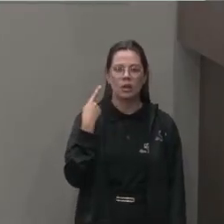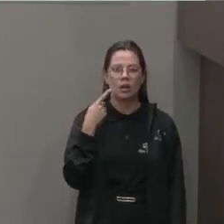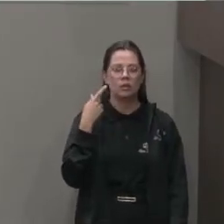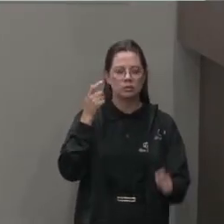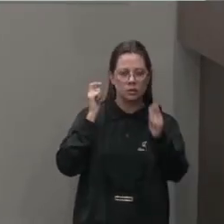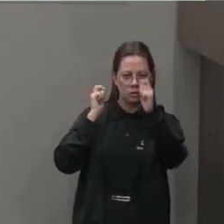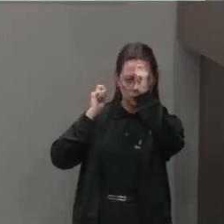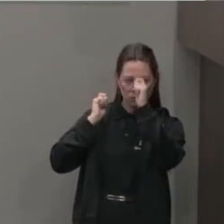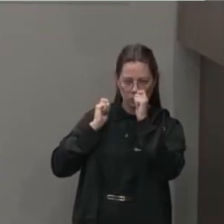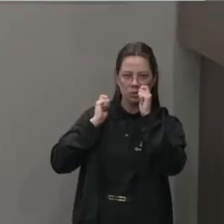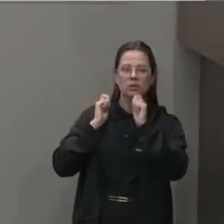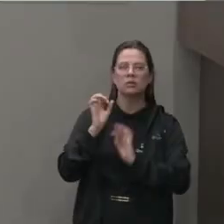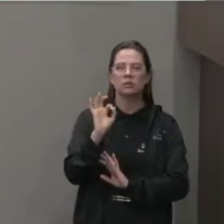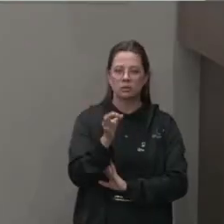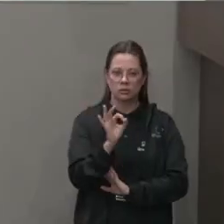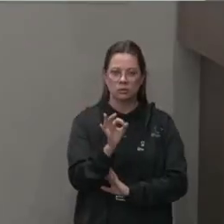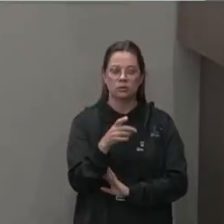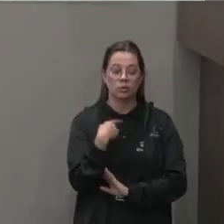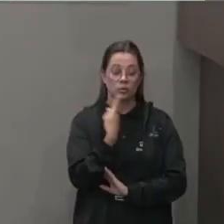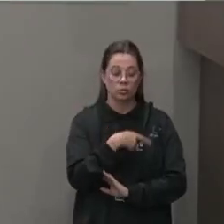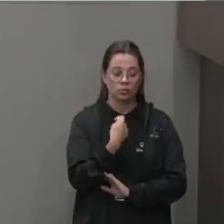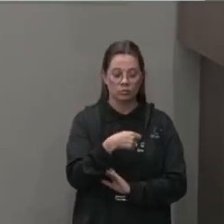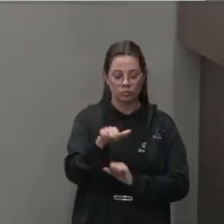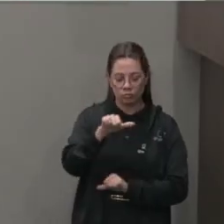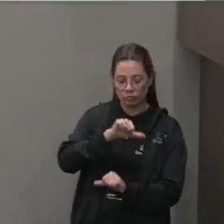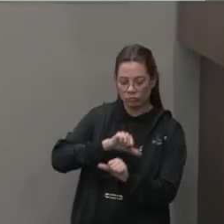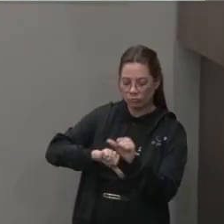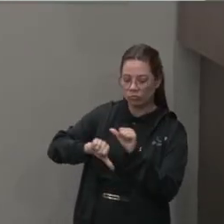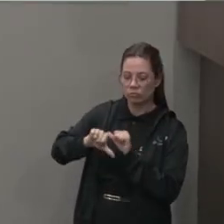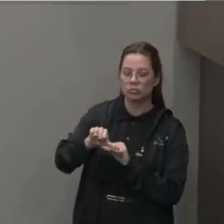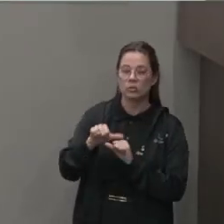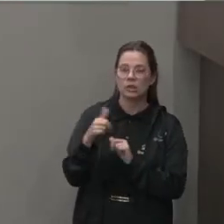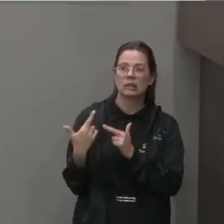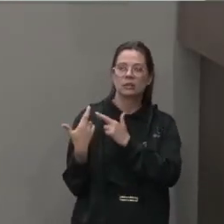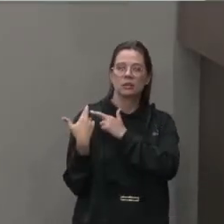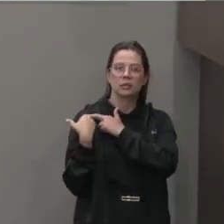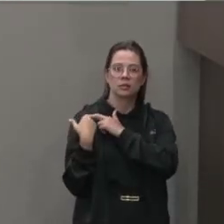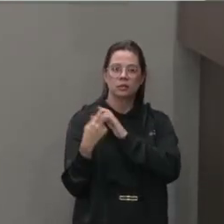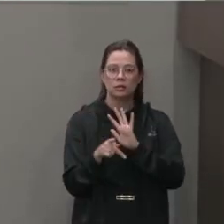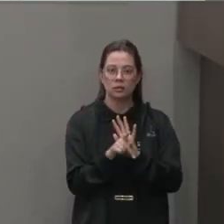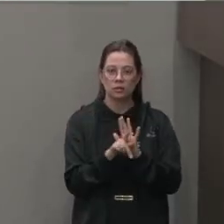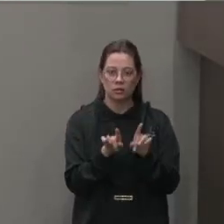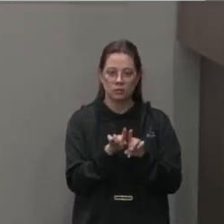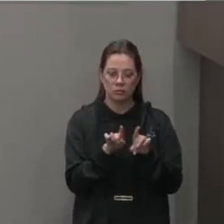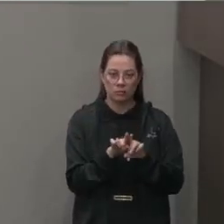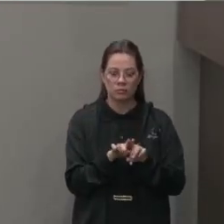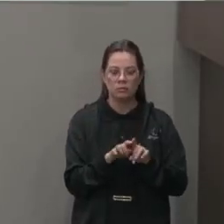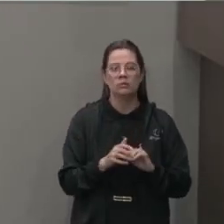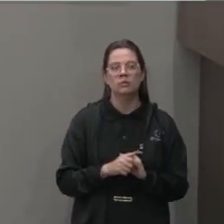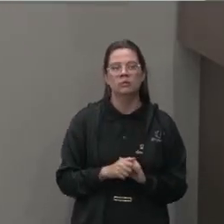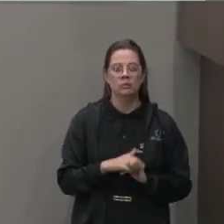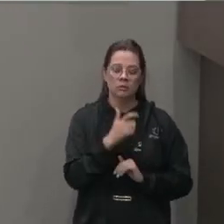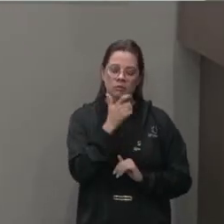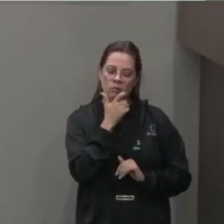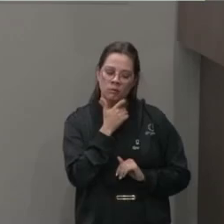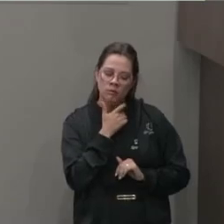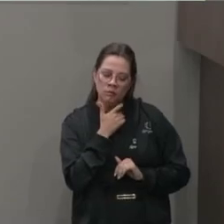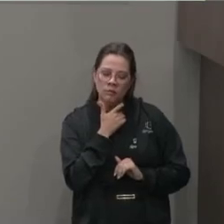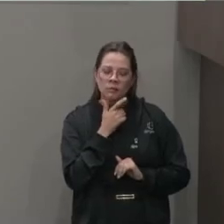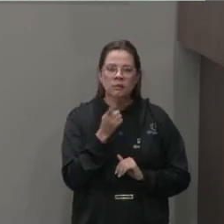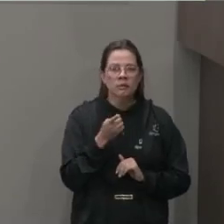Munareto. Nós temos que transferir para o empresariado a responsabilidade. Acho que também não é uma coisa